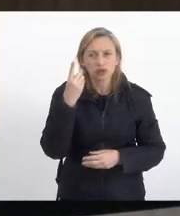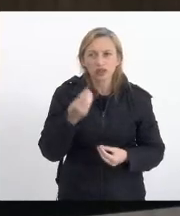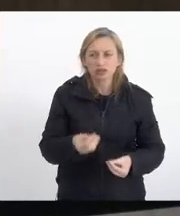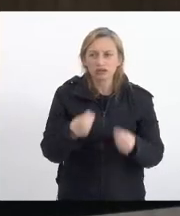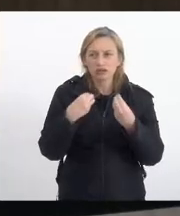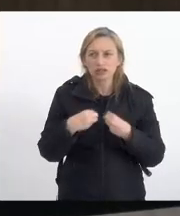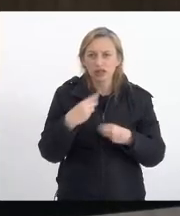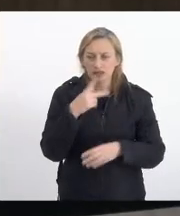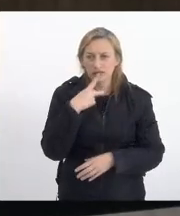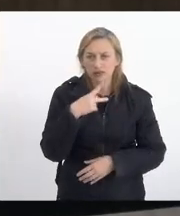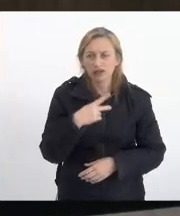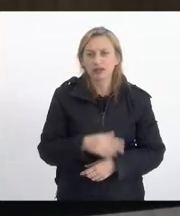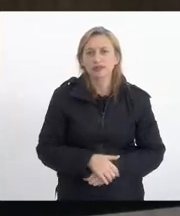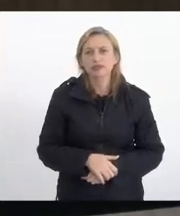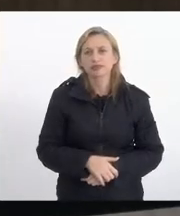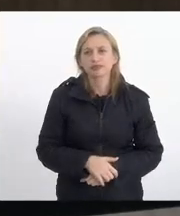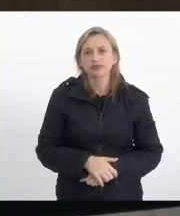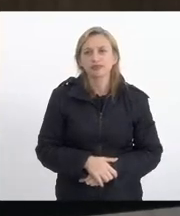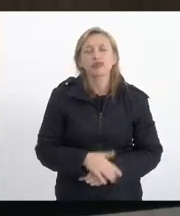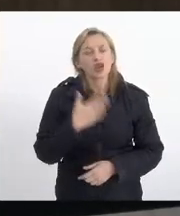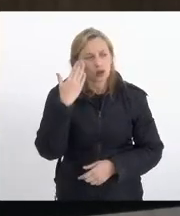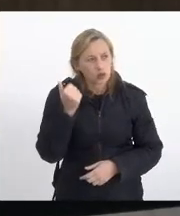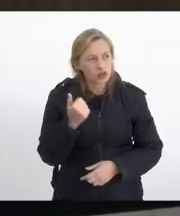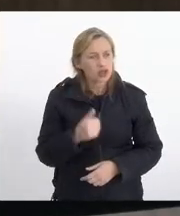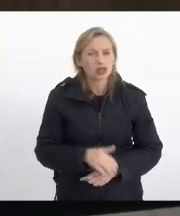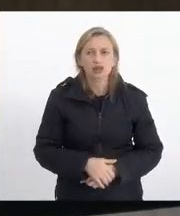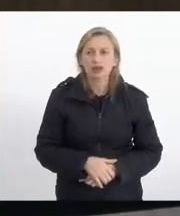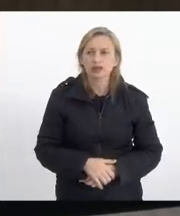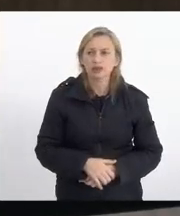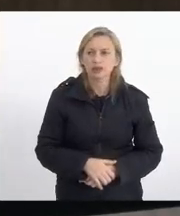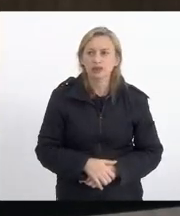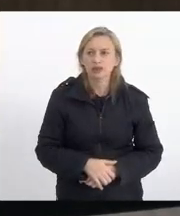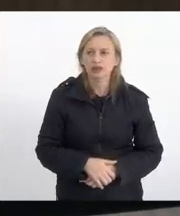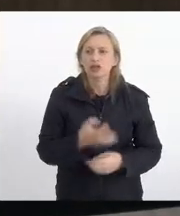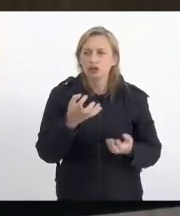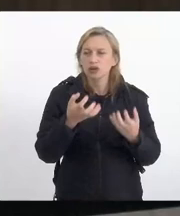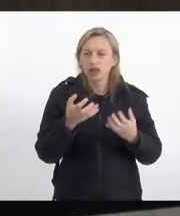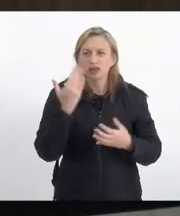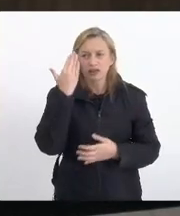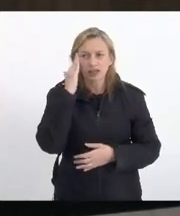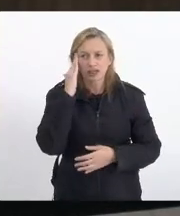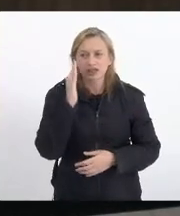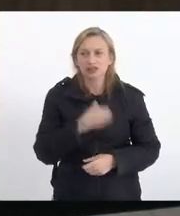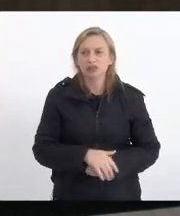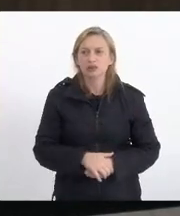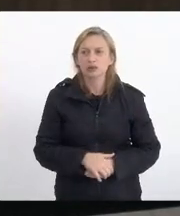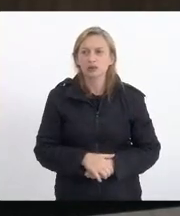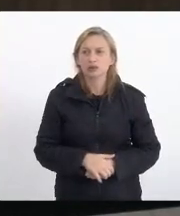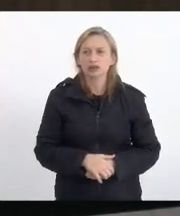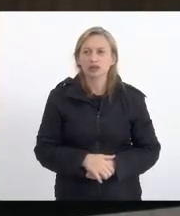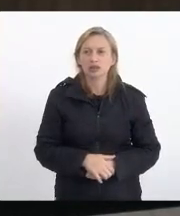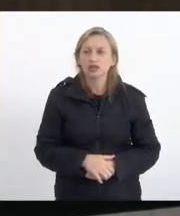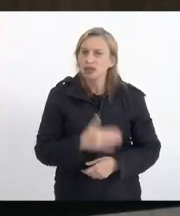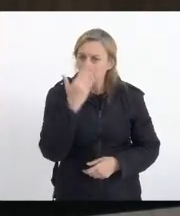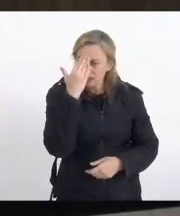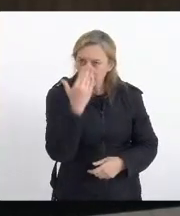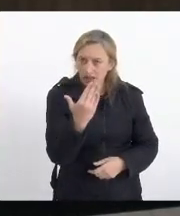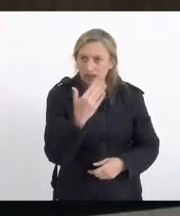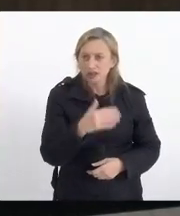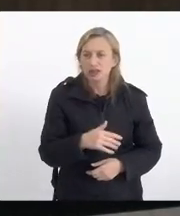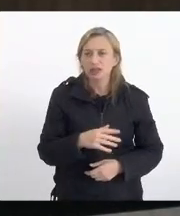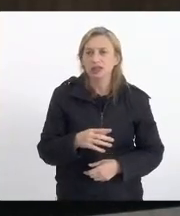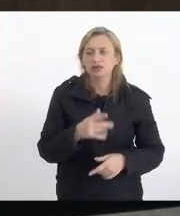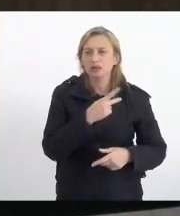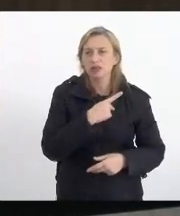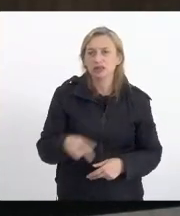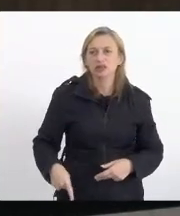palavra, né? Eu sei que da minha forma que eu estou... Eu quero que entendam que agradecer ao presidente